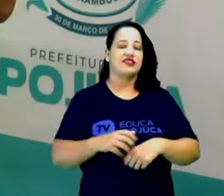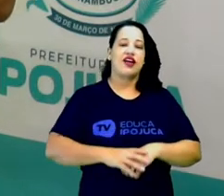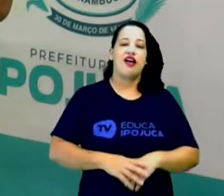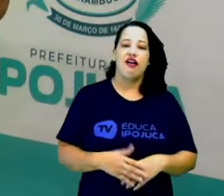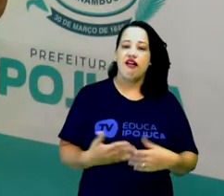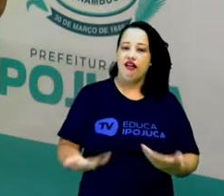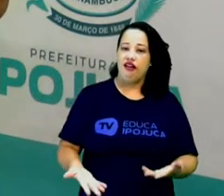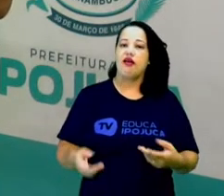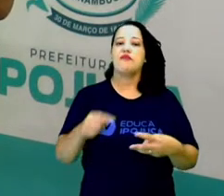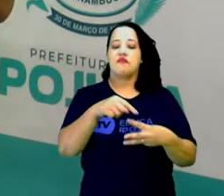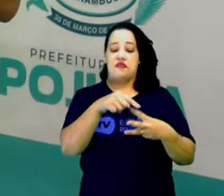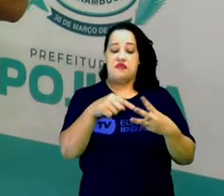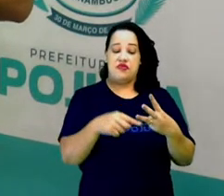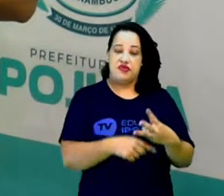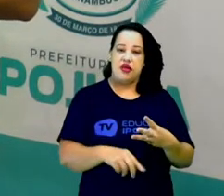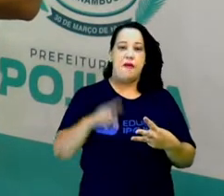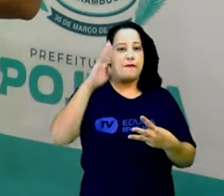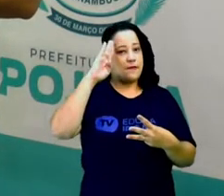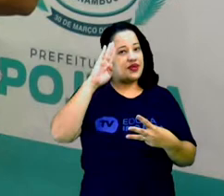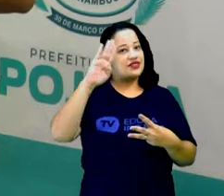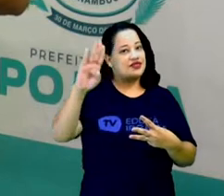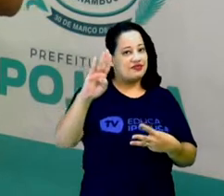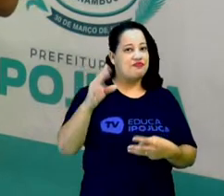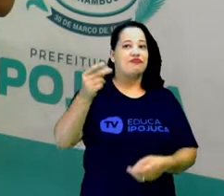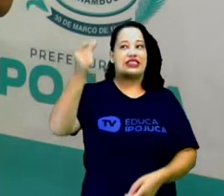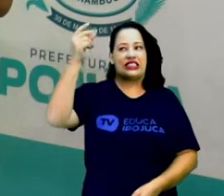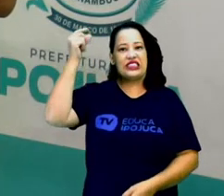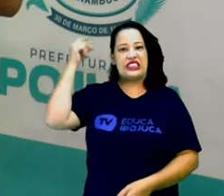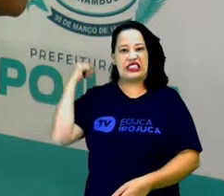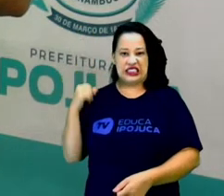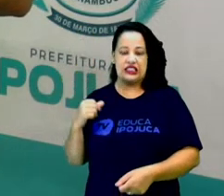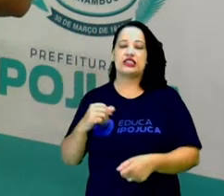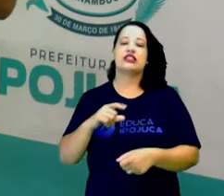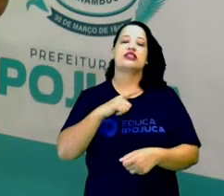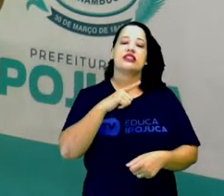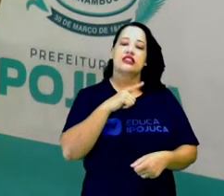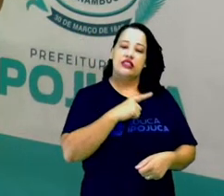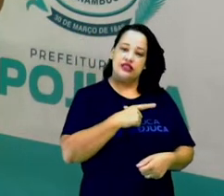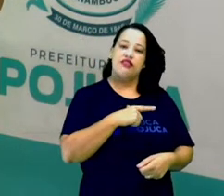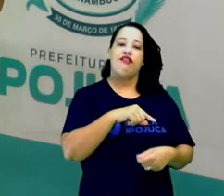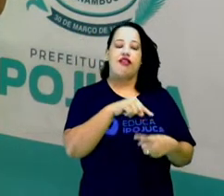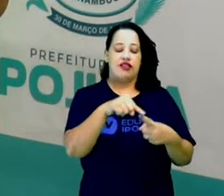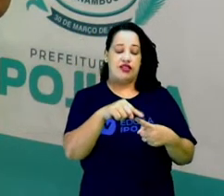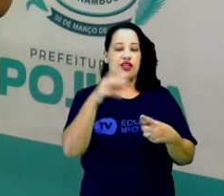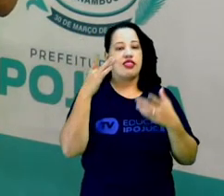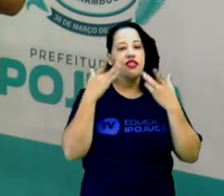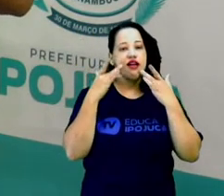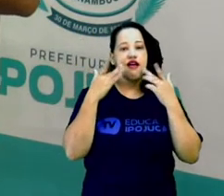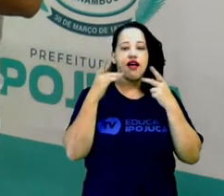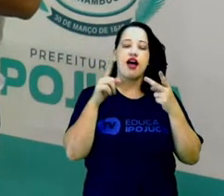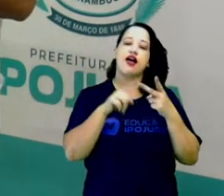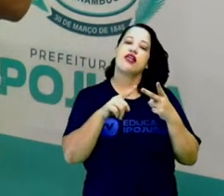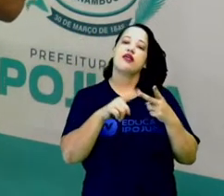artes cênicas da antiguidade, ao lado do teatro e da música.